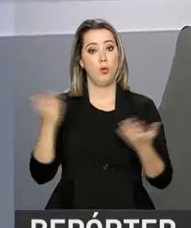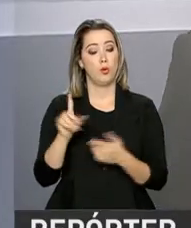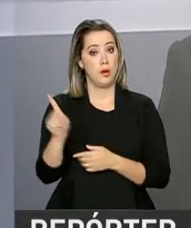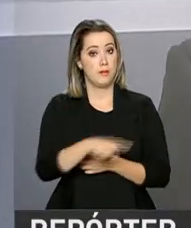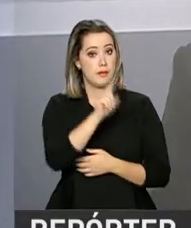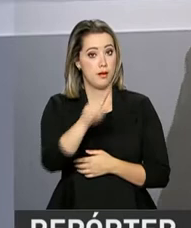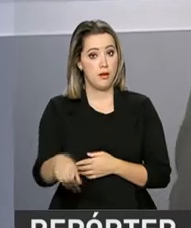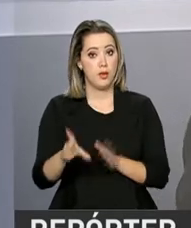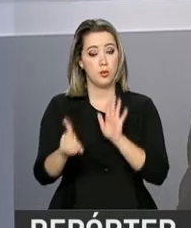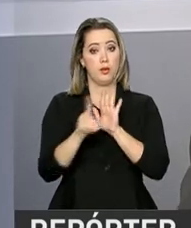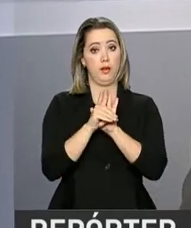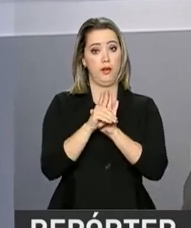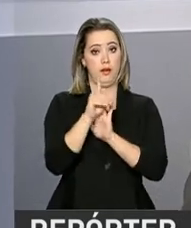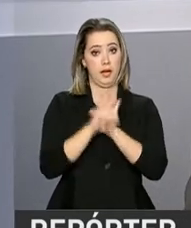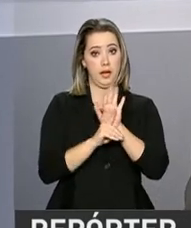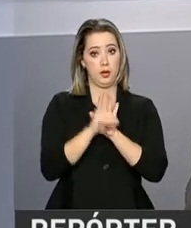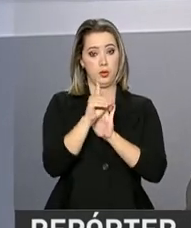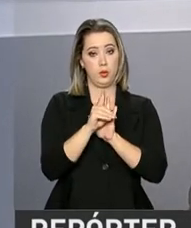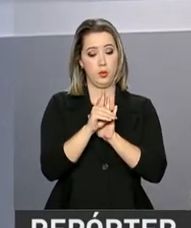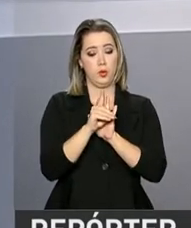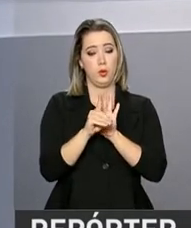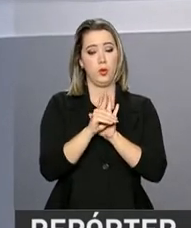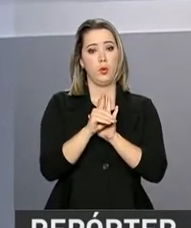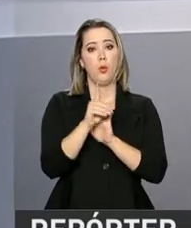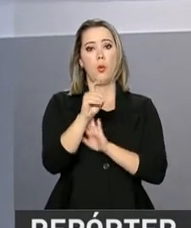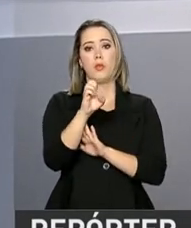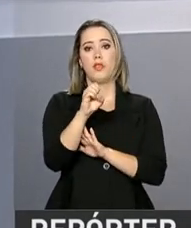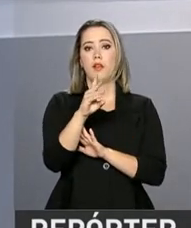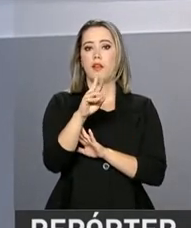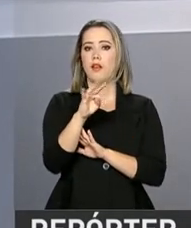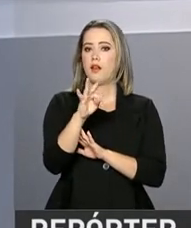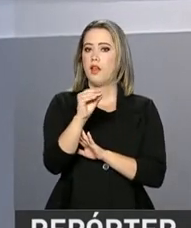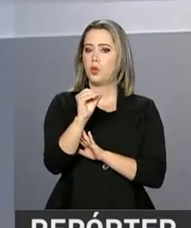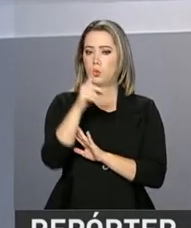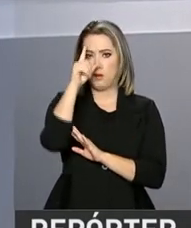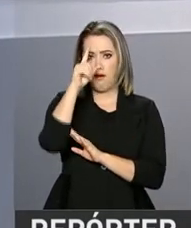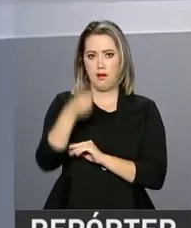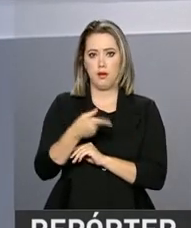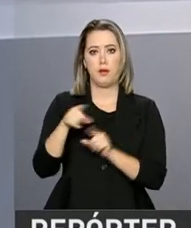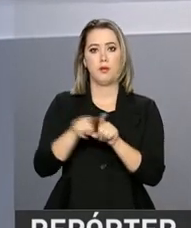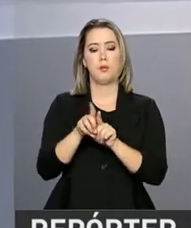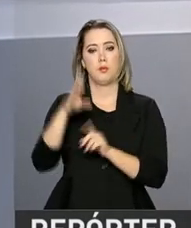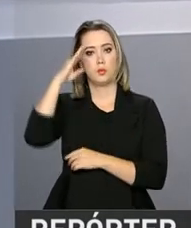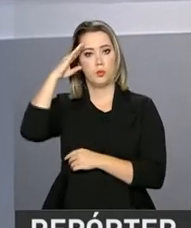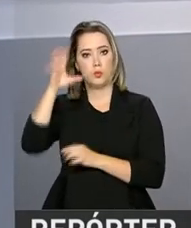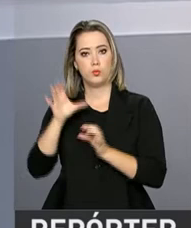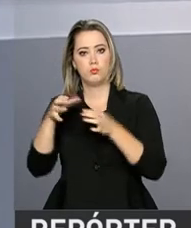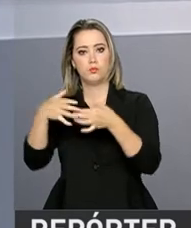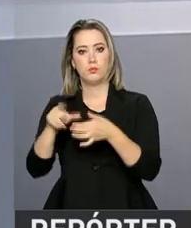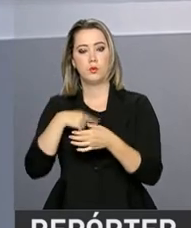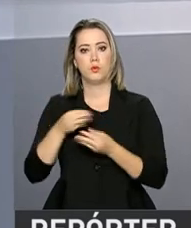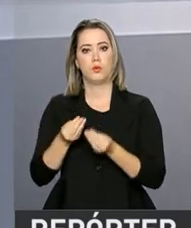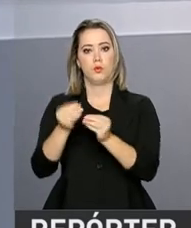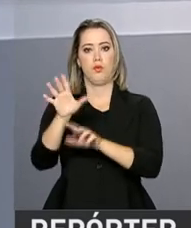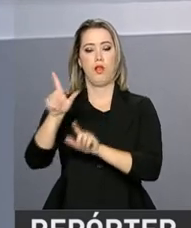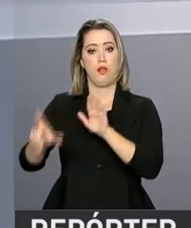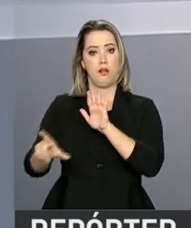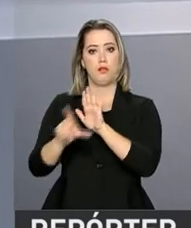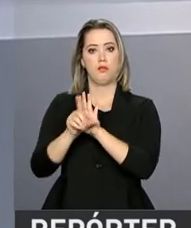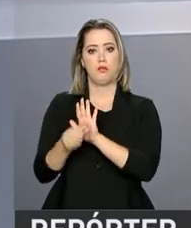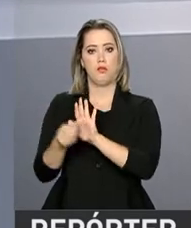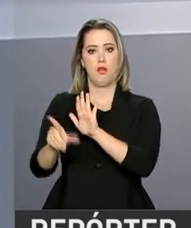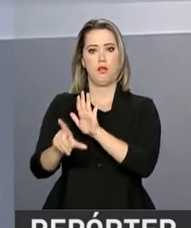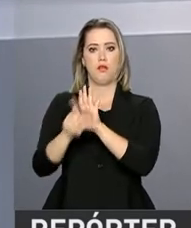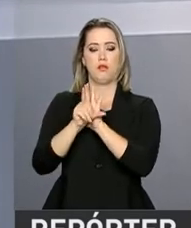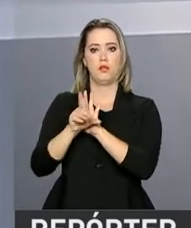revogado o decreto que autoriza o emprego das forças armadas para garantia da lei e da ordem no distrito federal após a publicação do